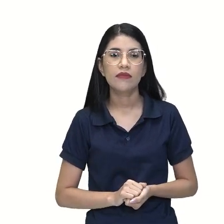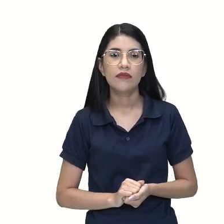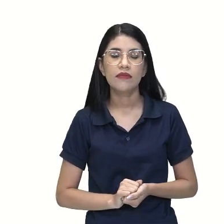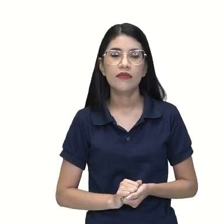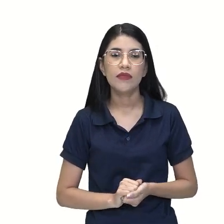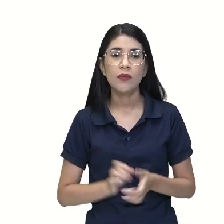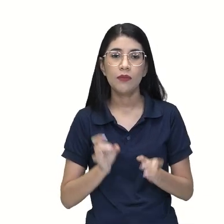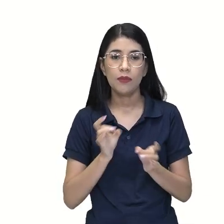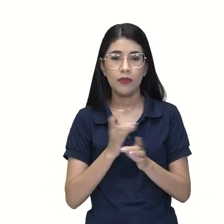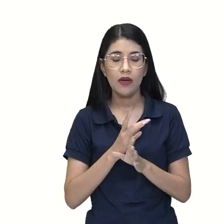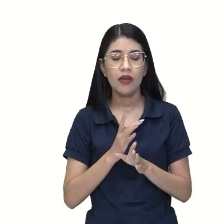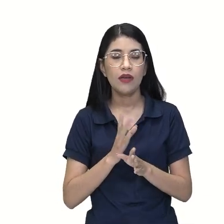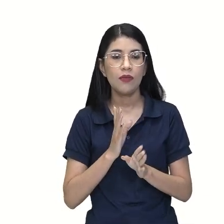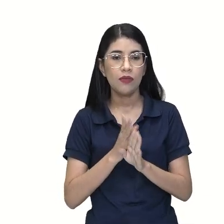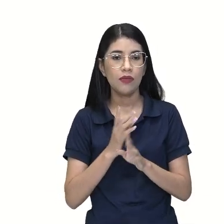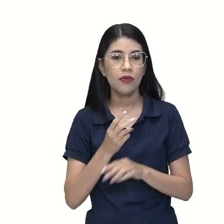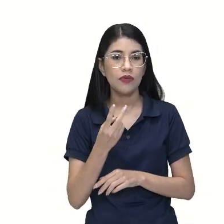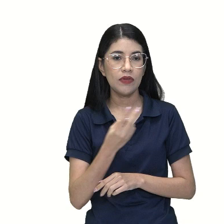encontrado esses dois valores,